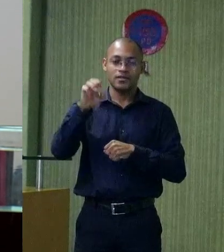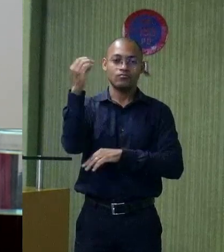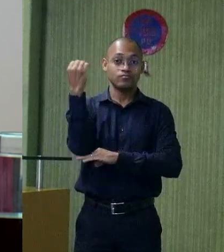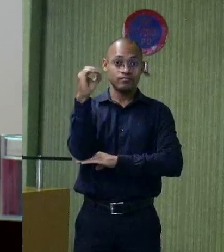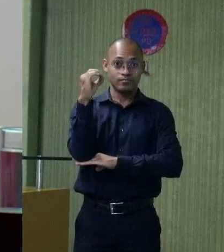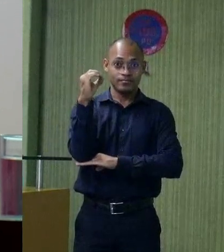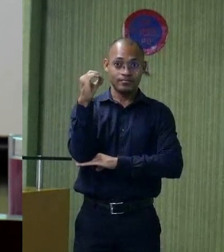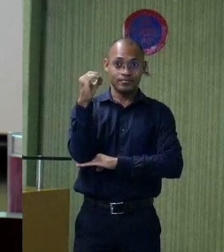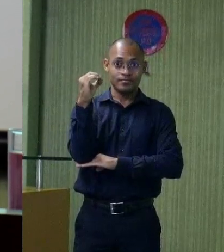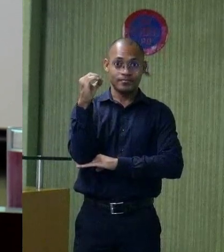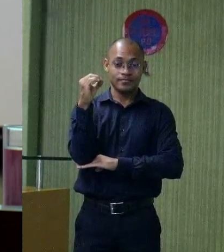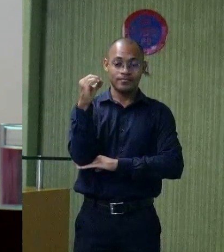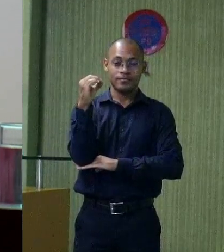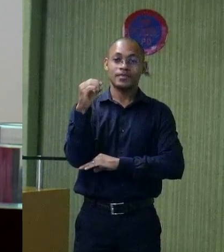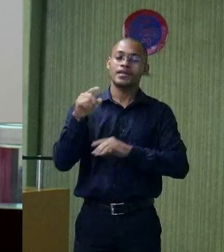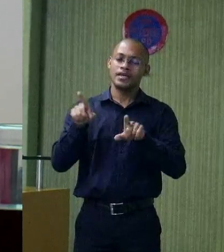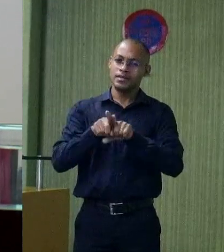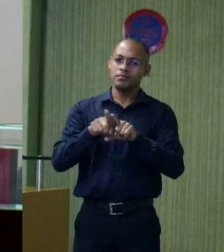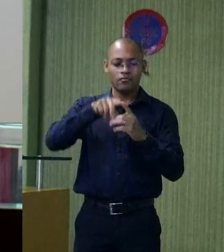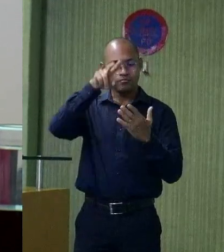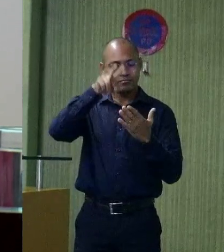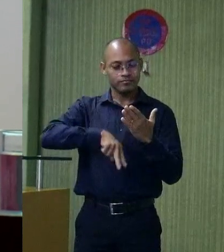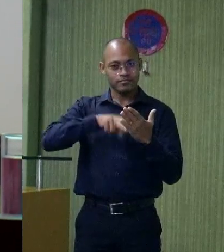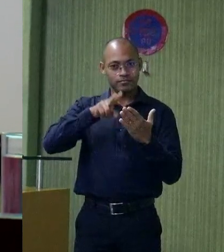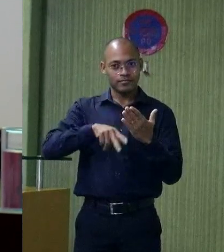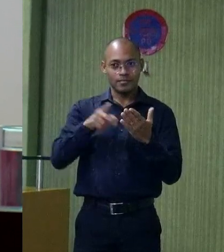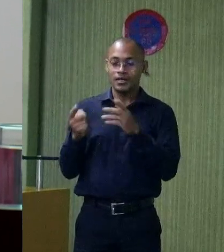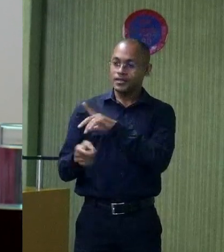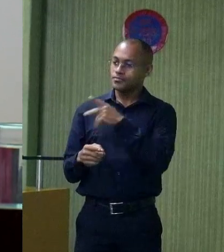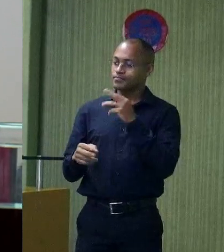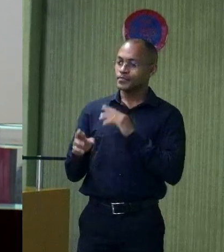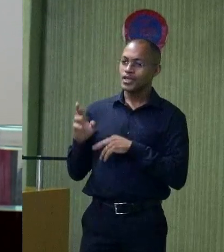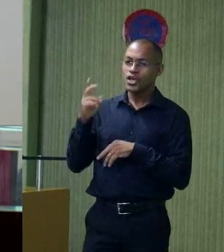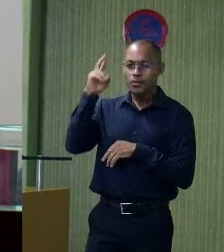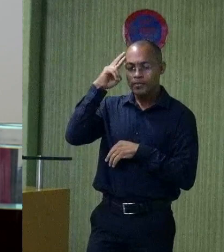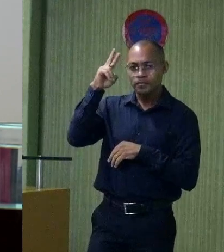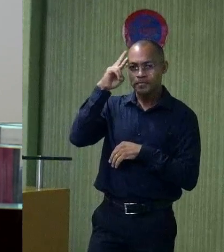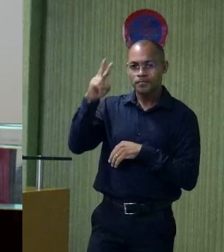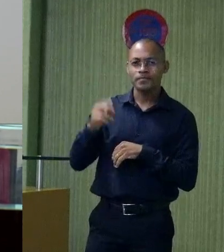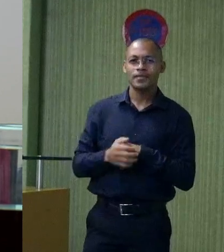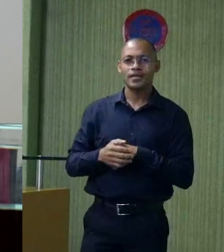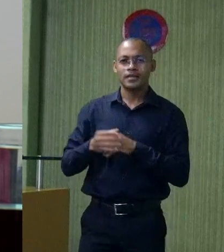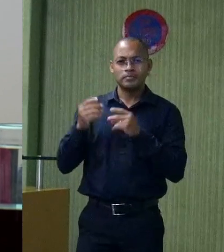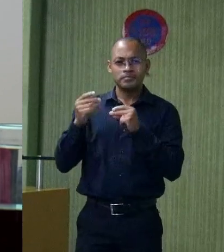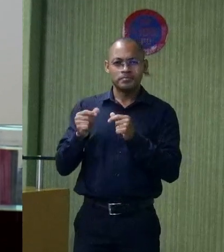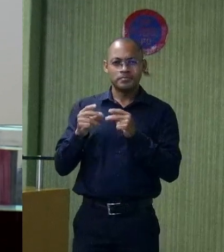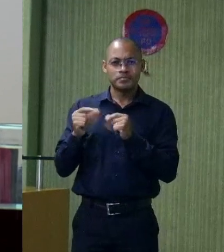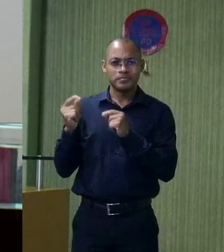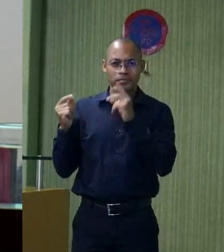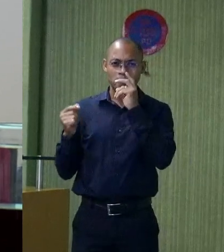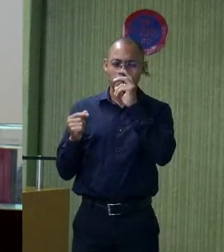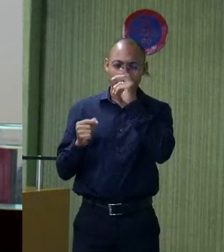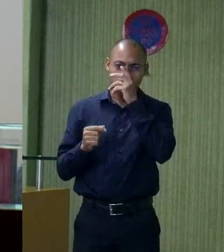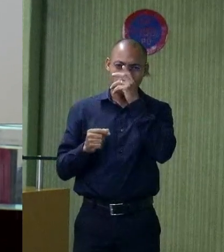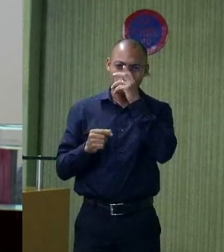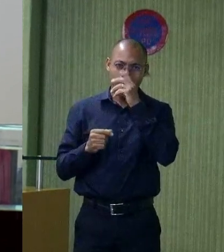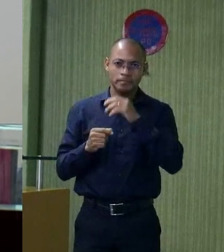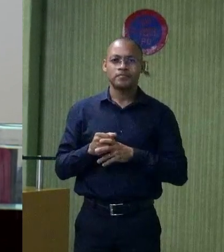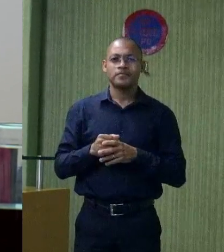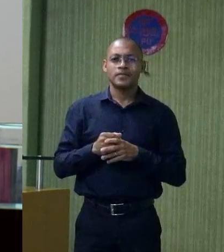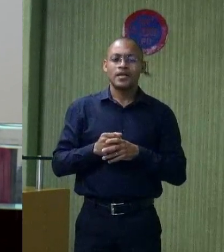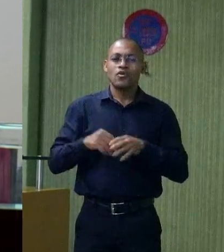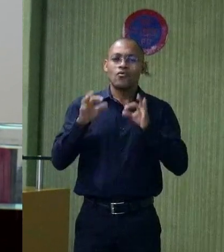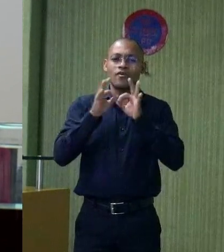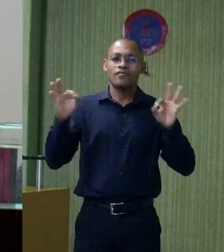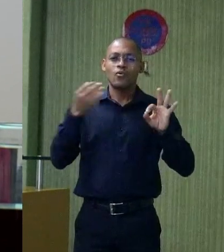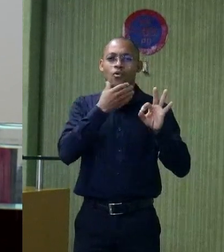e aí remando minhas leituras sabe D Cristiane eu lembrei de do Tempo e o Vento de vero né e de